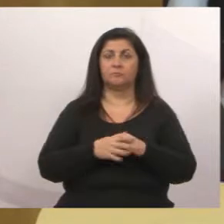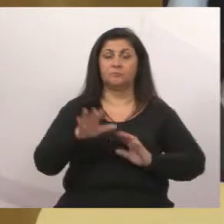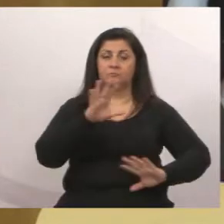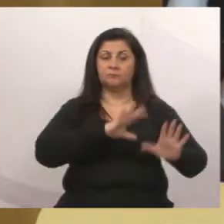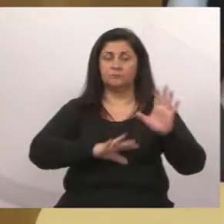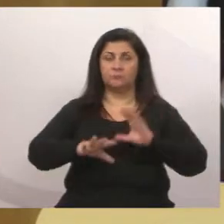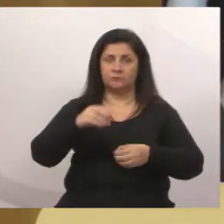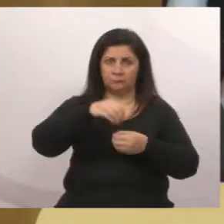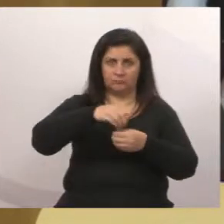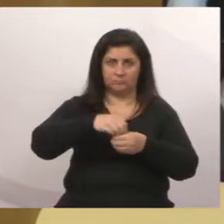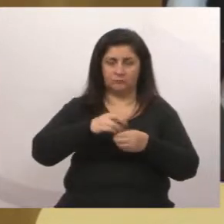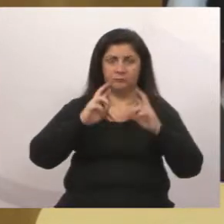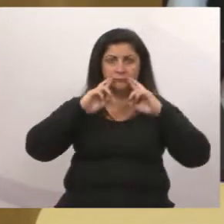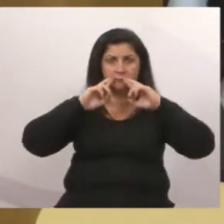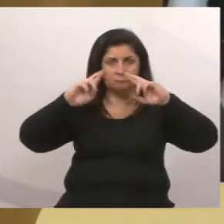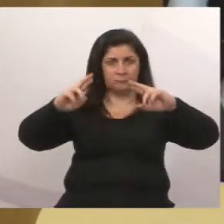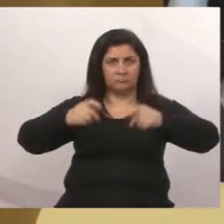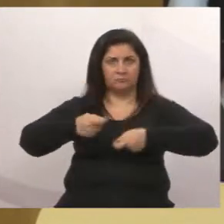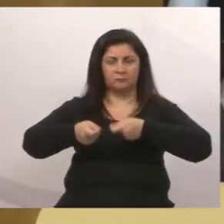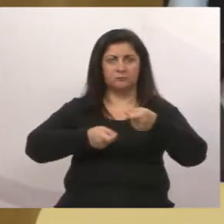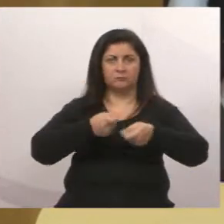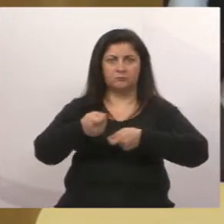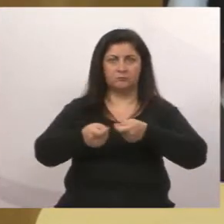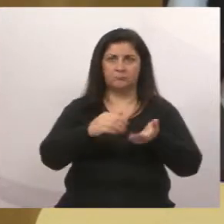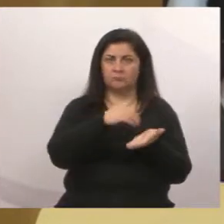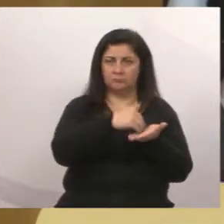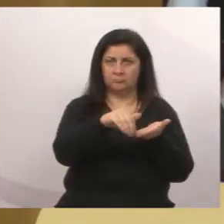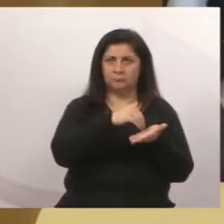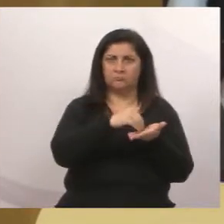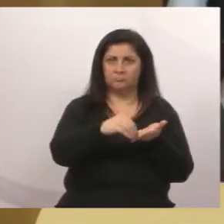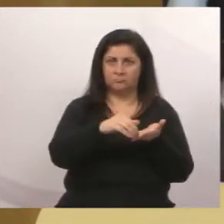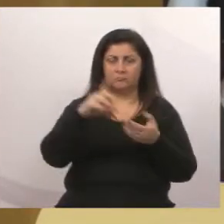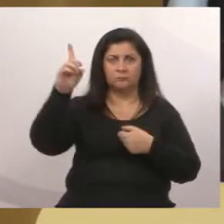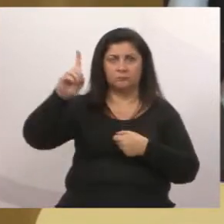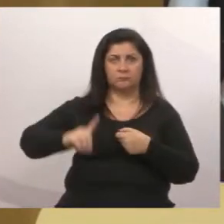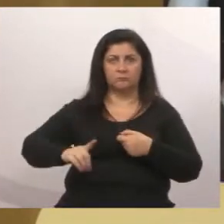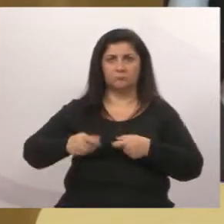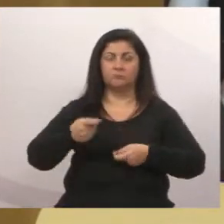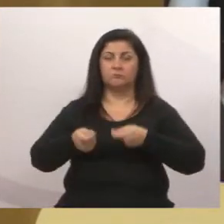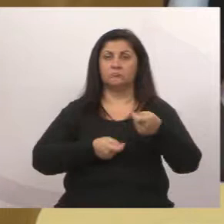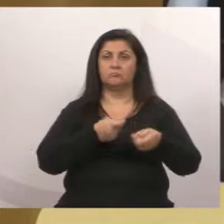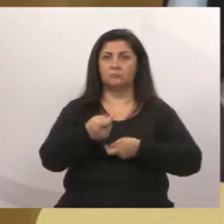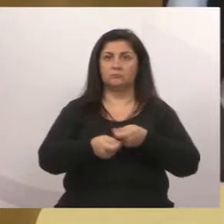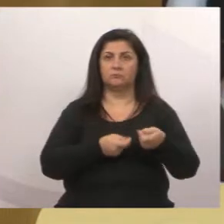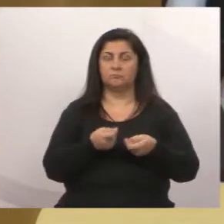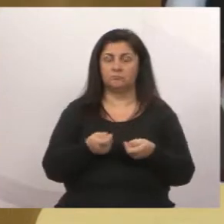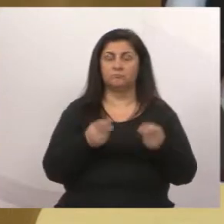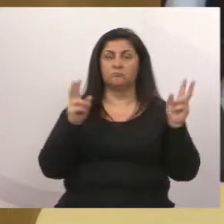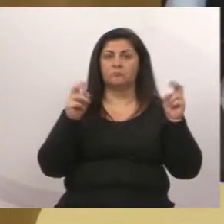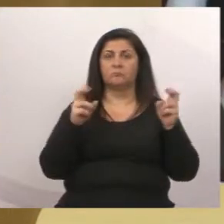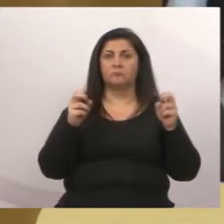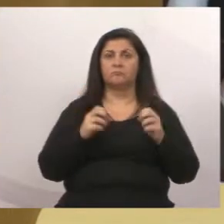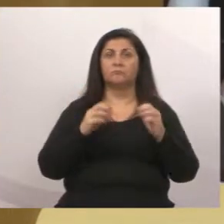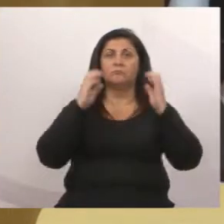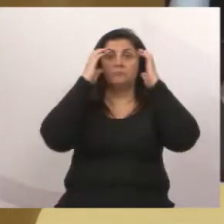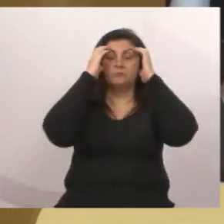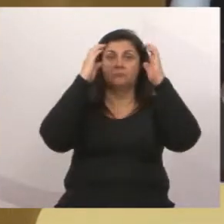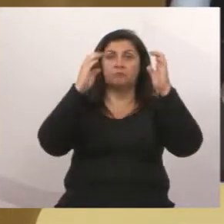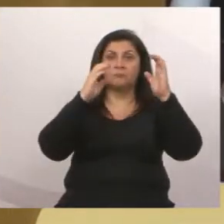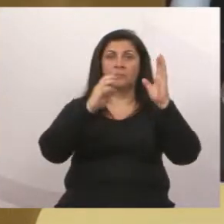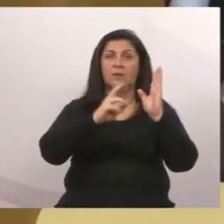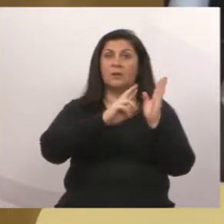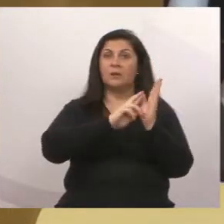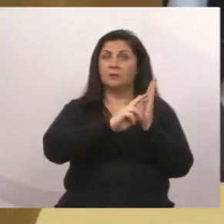responderá administrativamente ao secretário-diretor administrativo no que se refere ao cumprimento das disposições